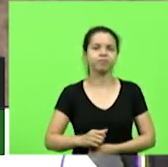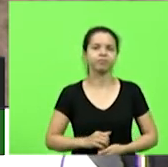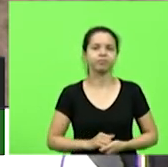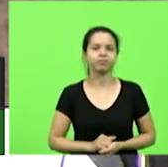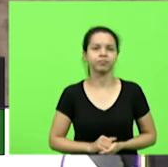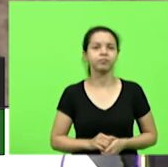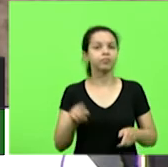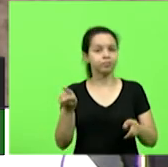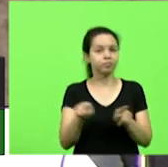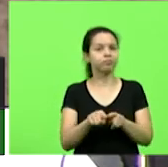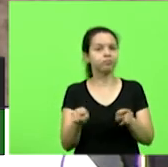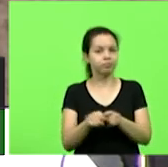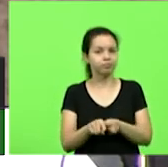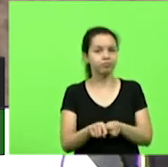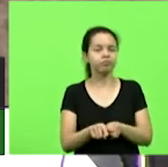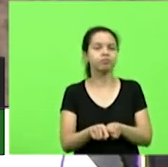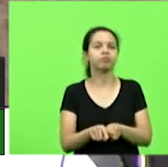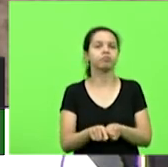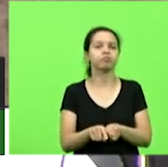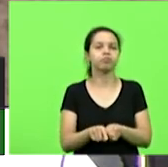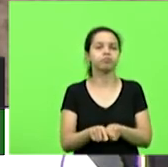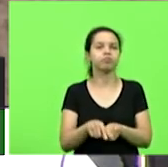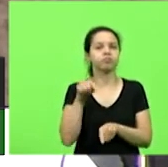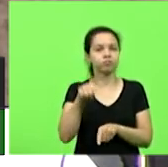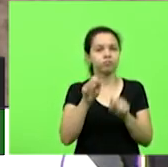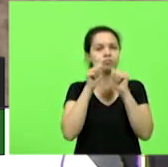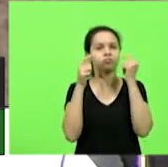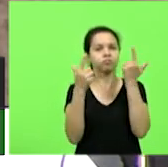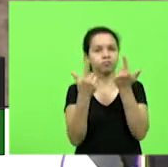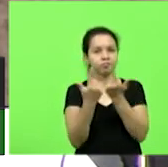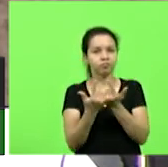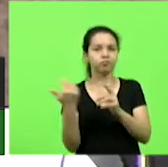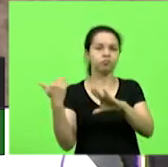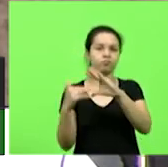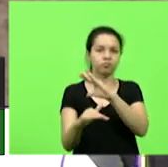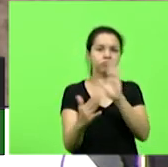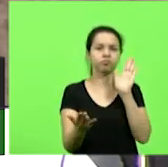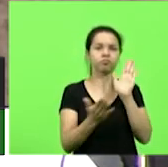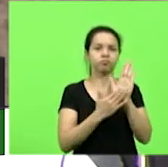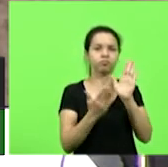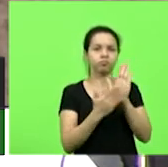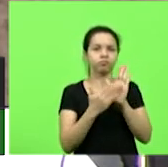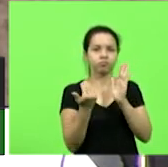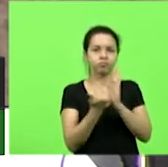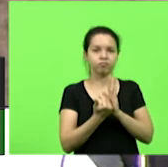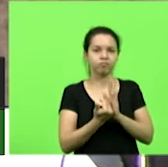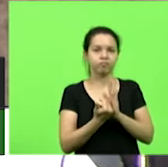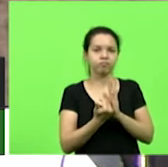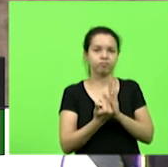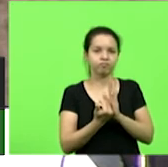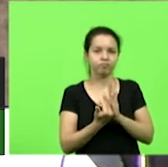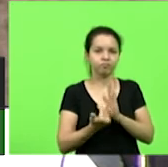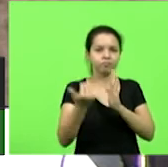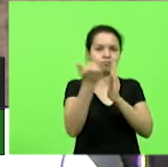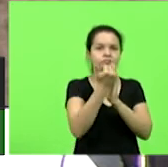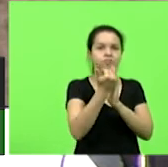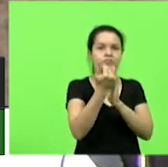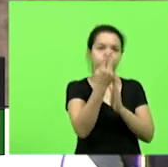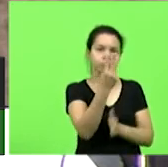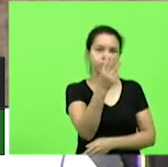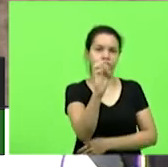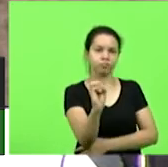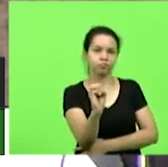ele também manda para casa uma proposta para aumentar para mais 30